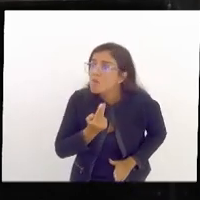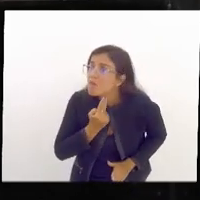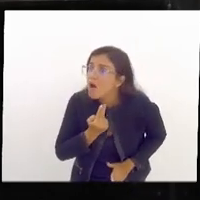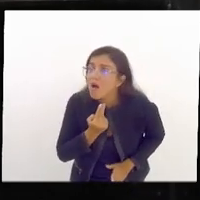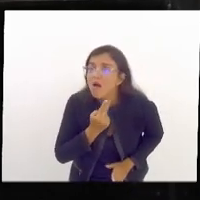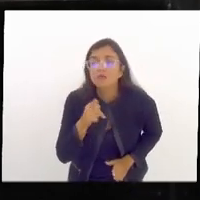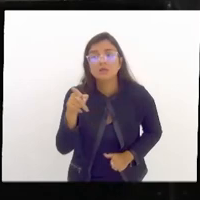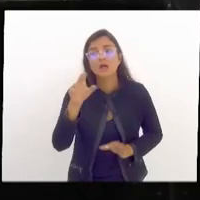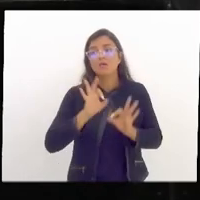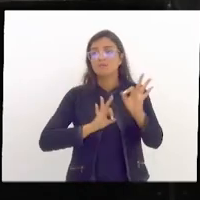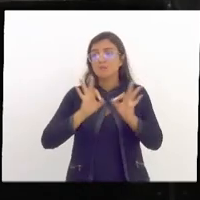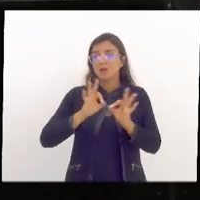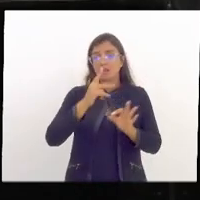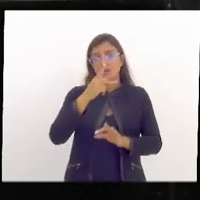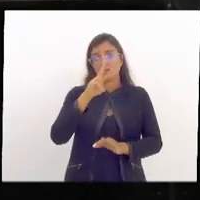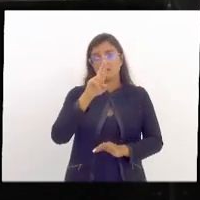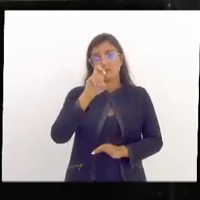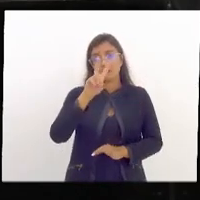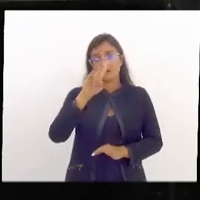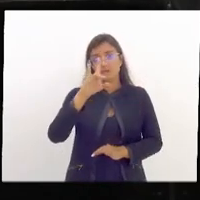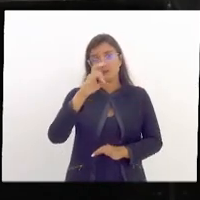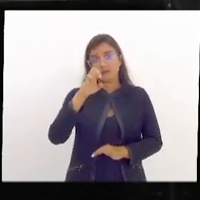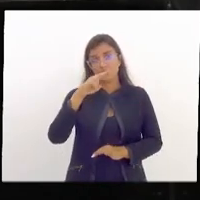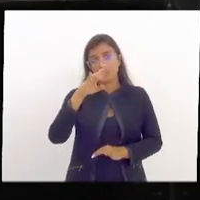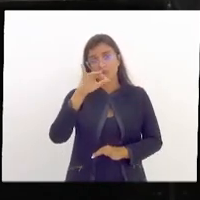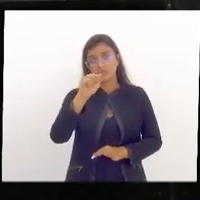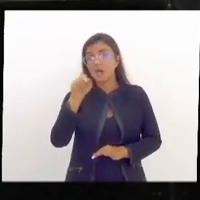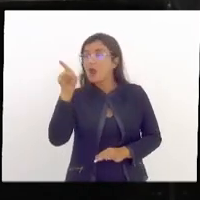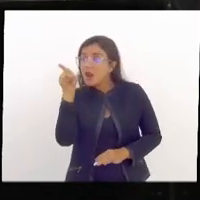plano previdenciário dos deputados